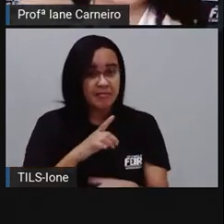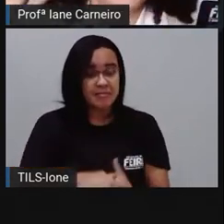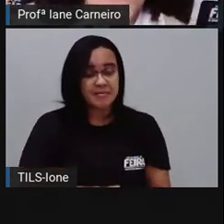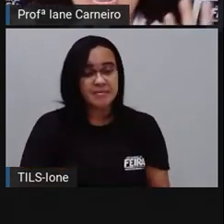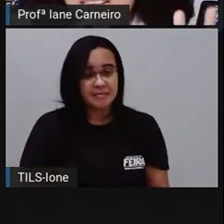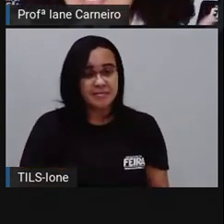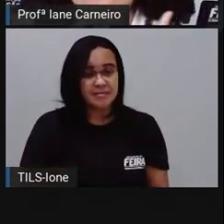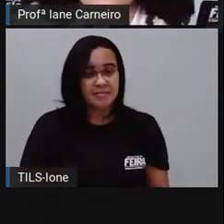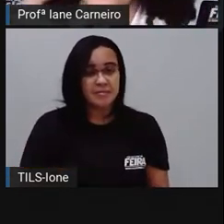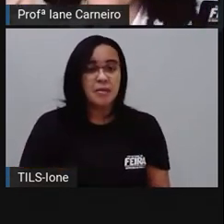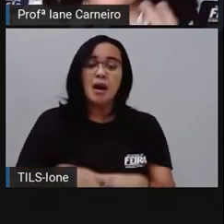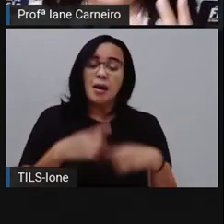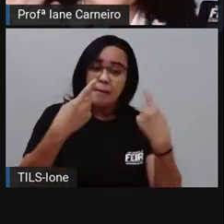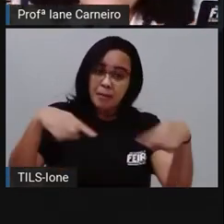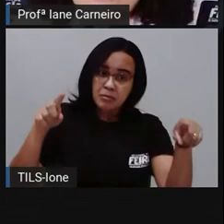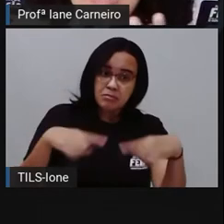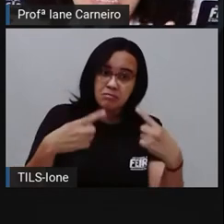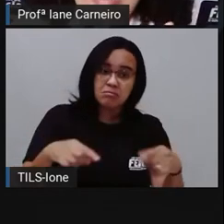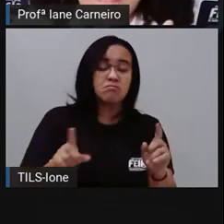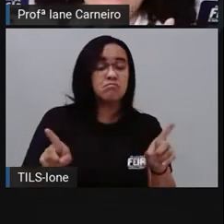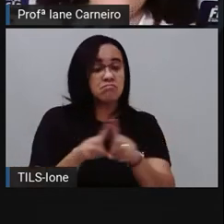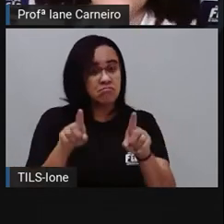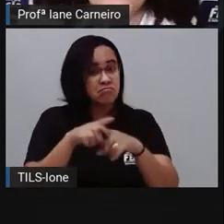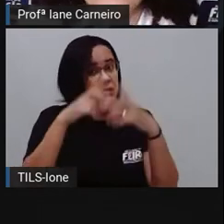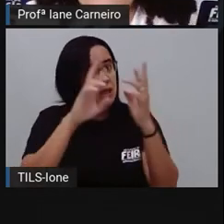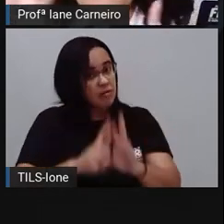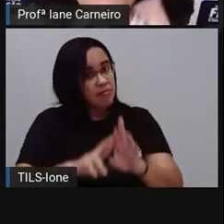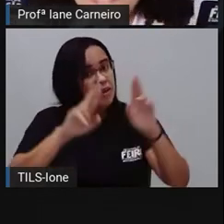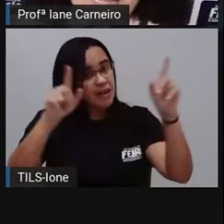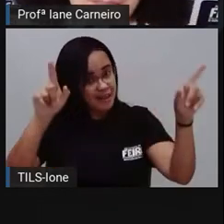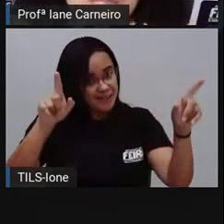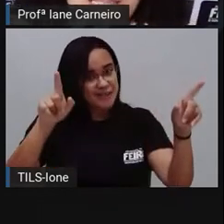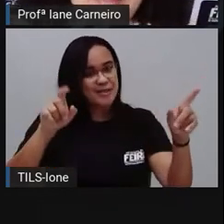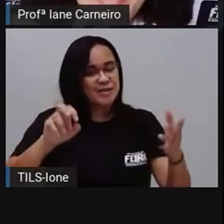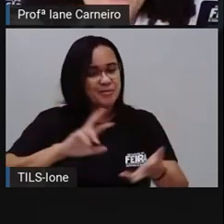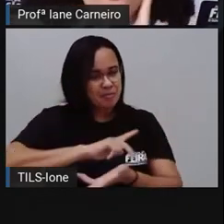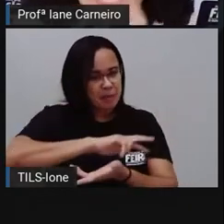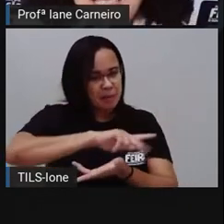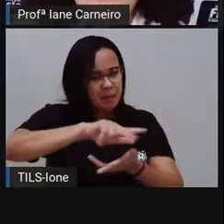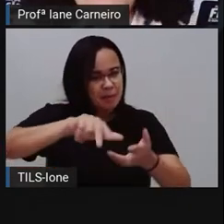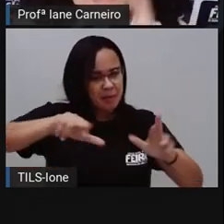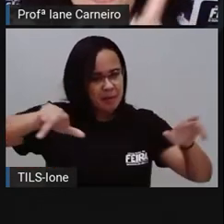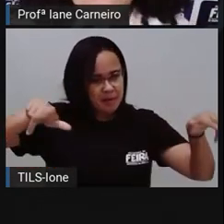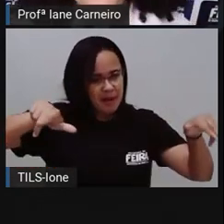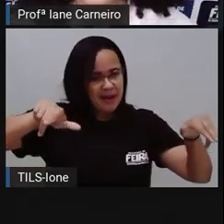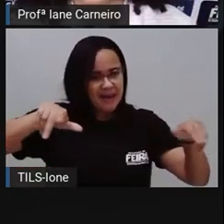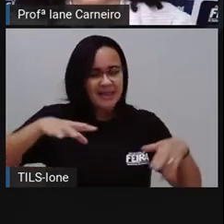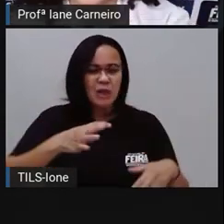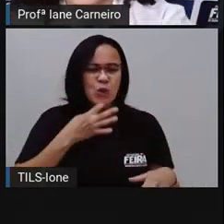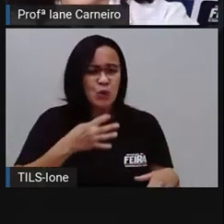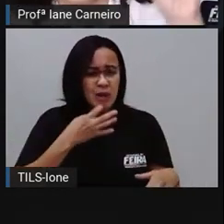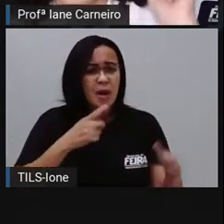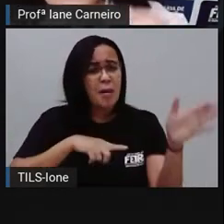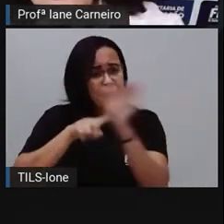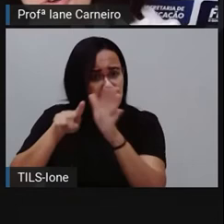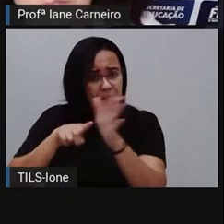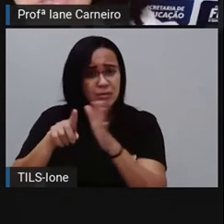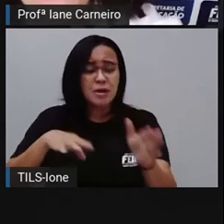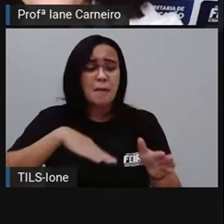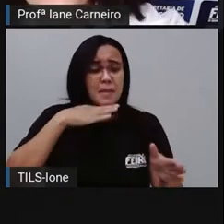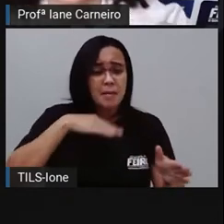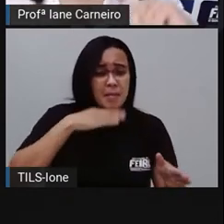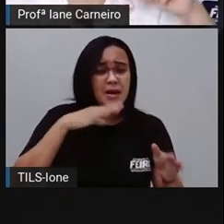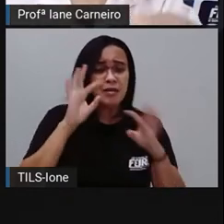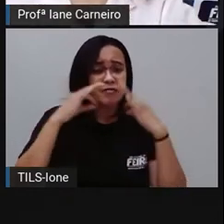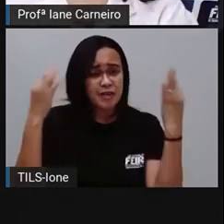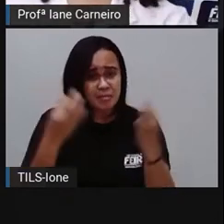músicas diferentes, explorado outros caminhos aí da música. Né? Então, conheçam aí, pergunta à mamãe de vocês se ela já ouviu